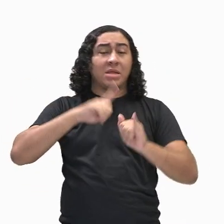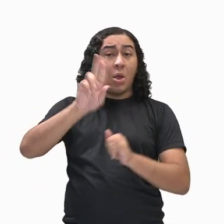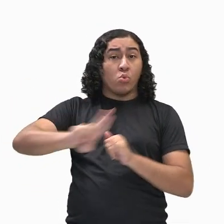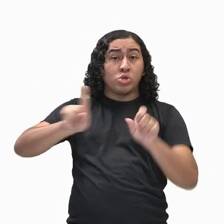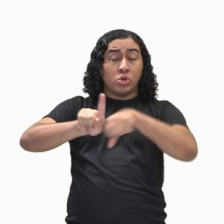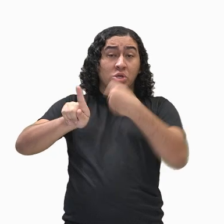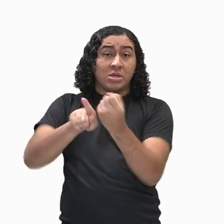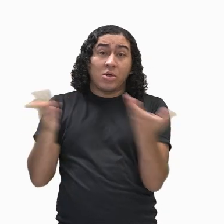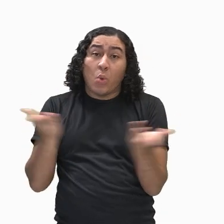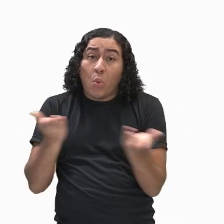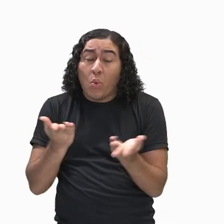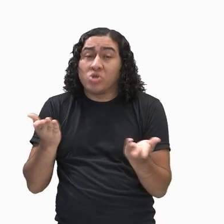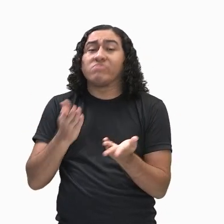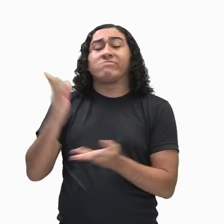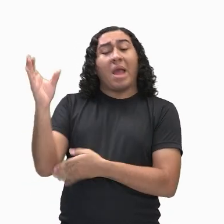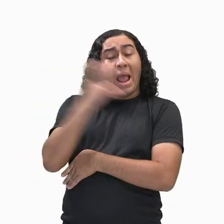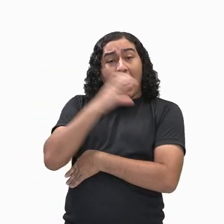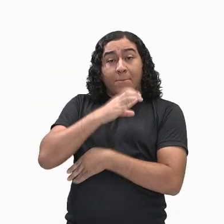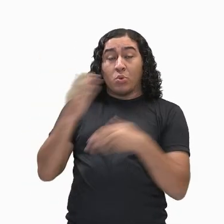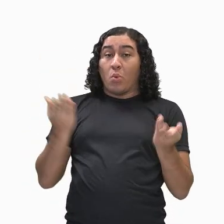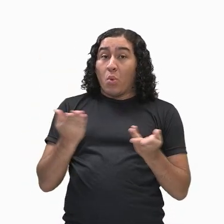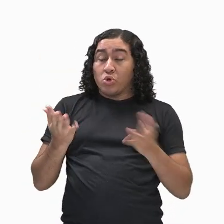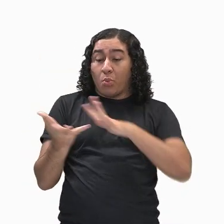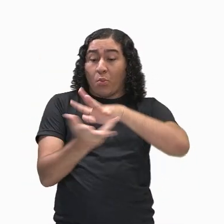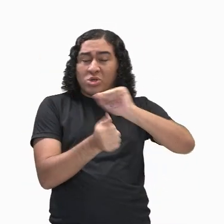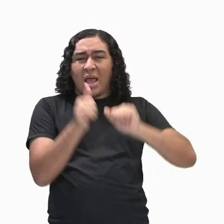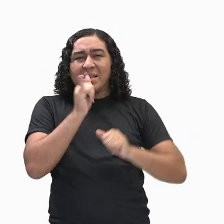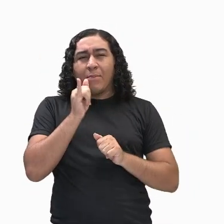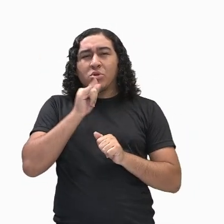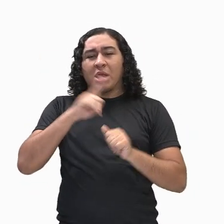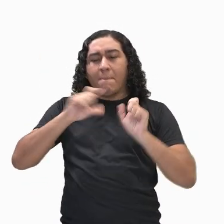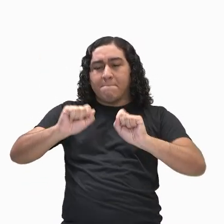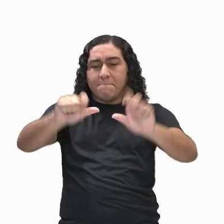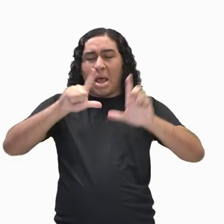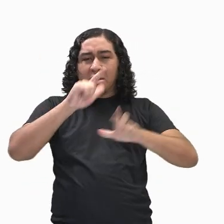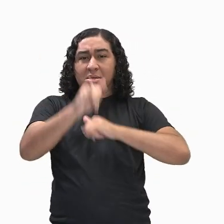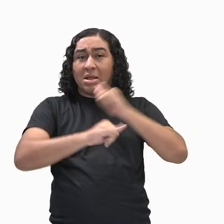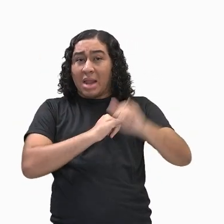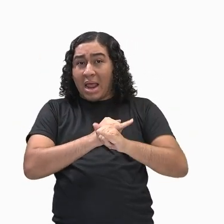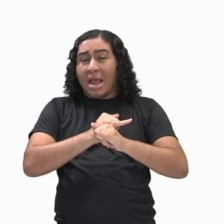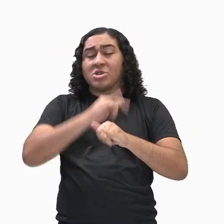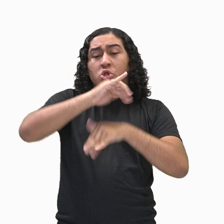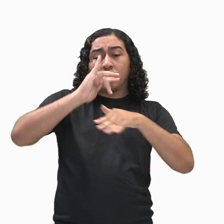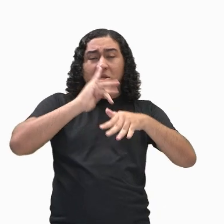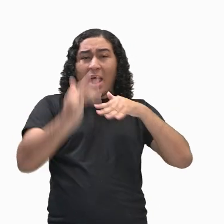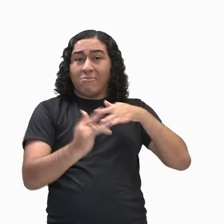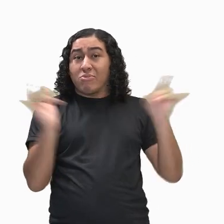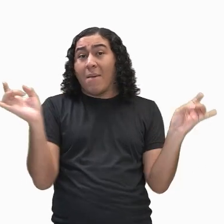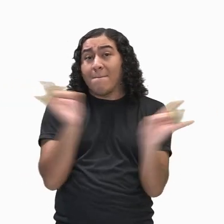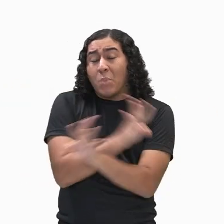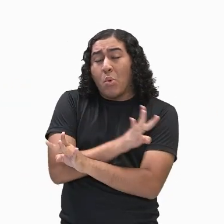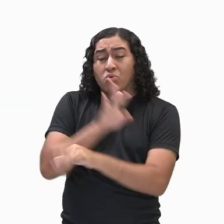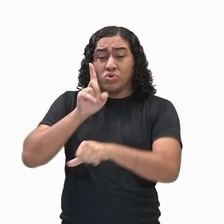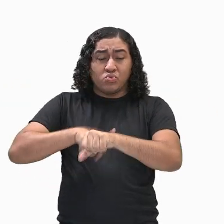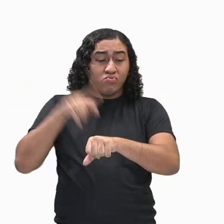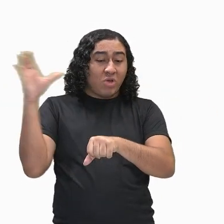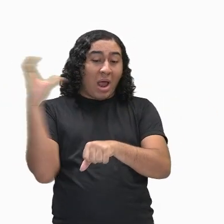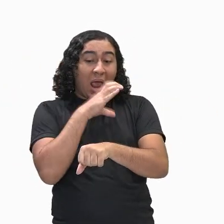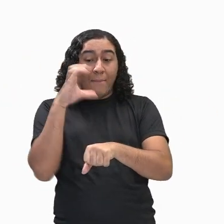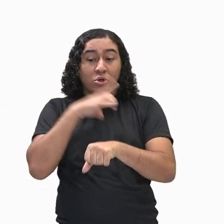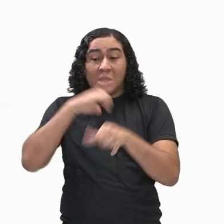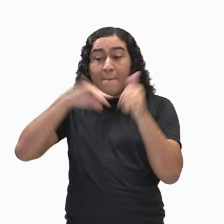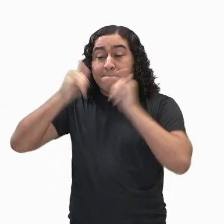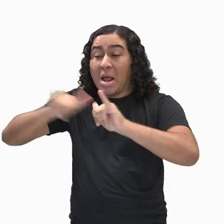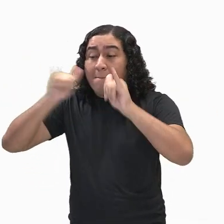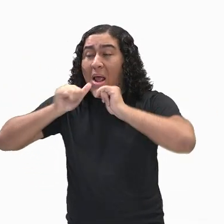impensável, gente. Né? Hoje, quando a gente coloca alguma coisa, por exemplo, na internet, em rede social, acabou. Segundos, isso tudo já